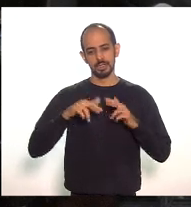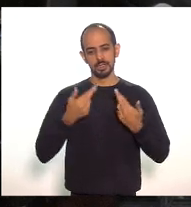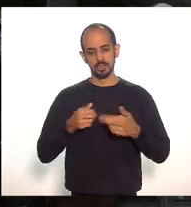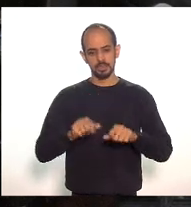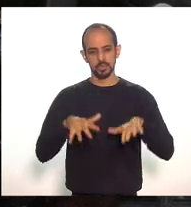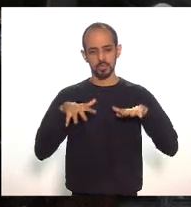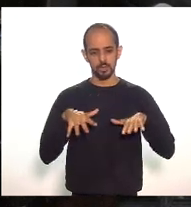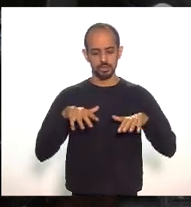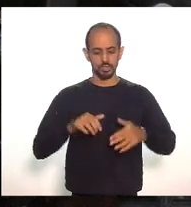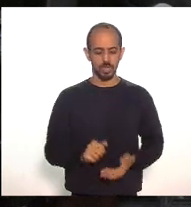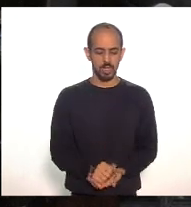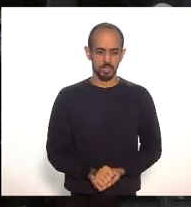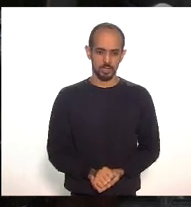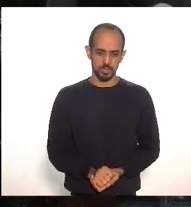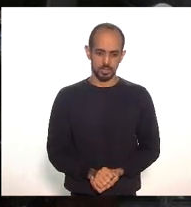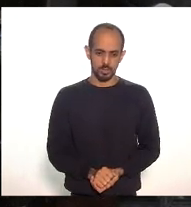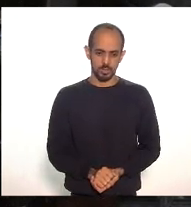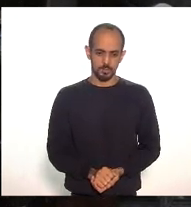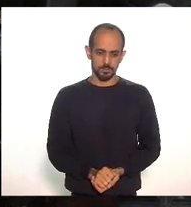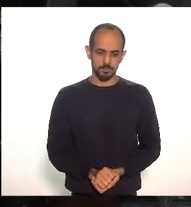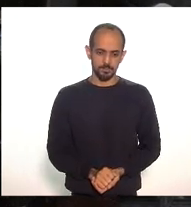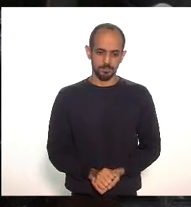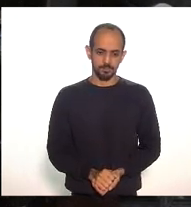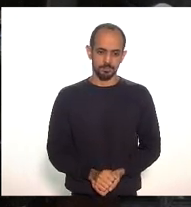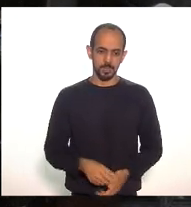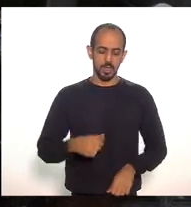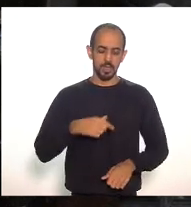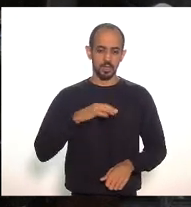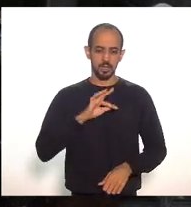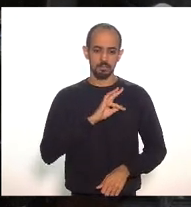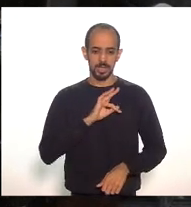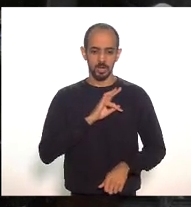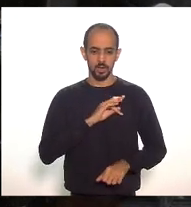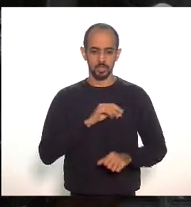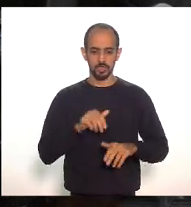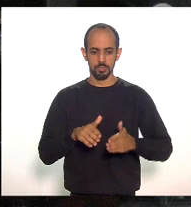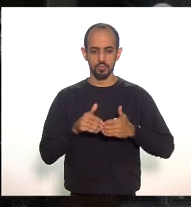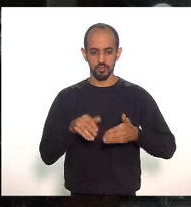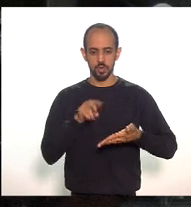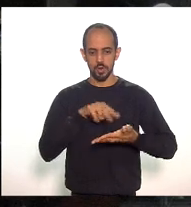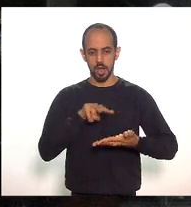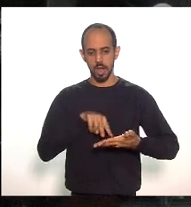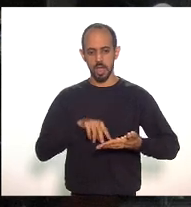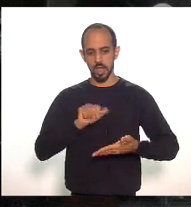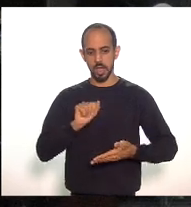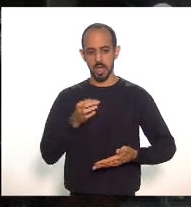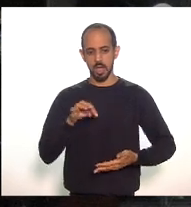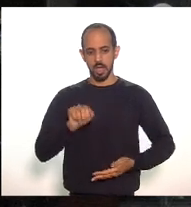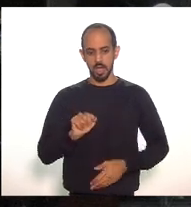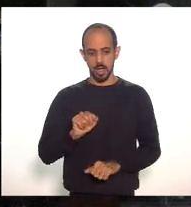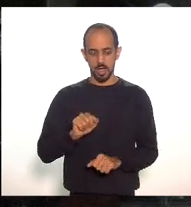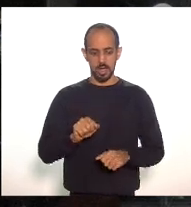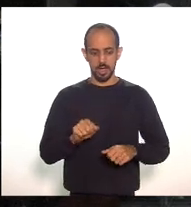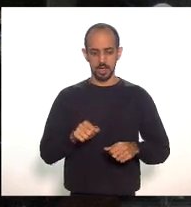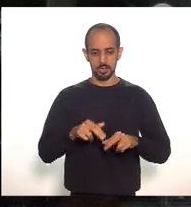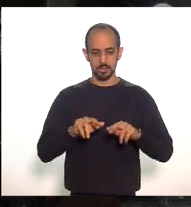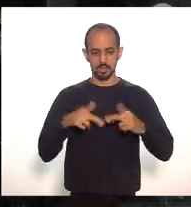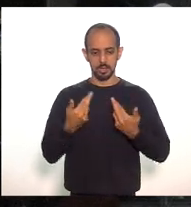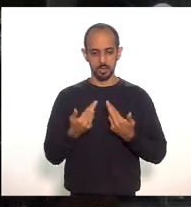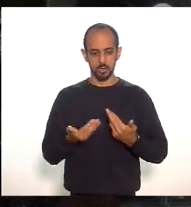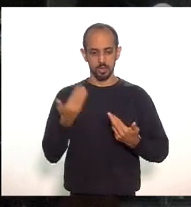de 2021 a presidência convida a deputada Martha Rocha e para fazer a leitura da ata da sessão